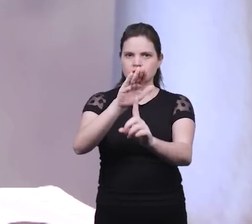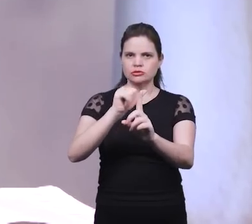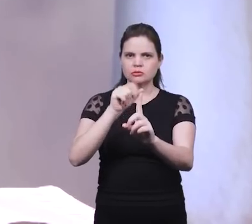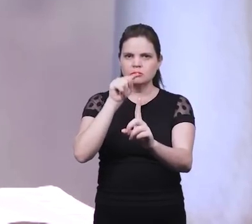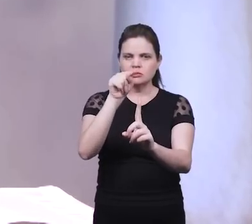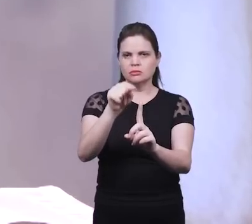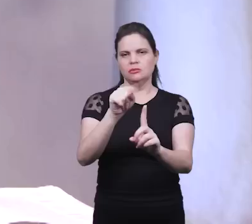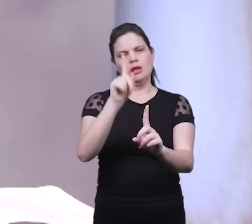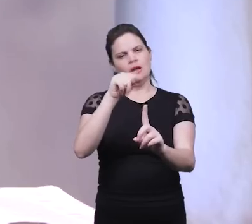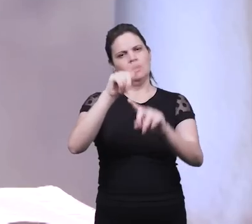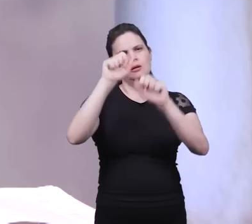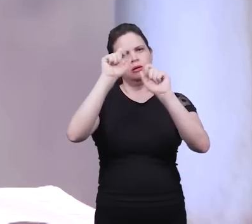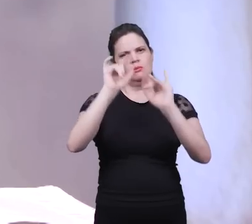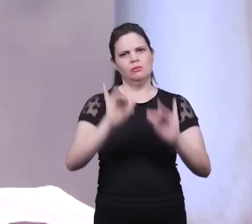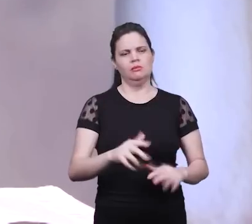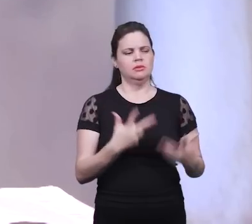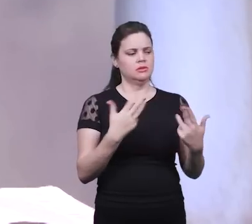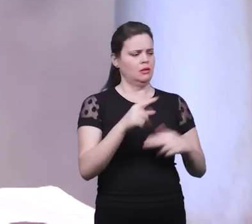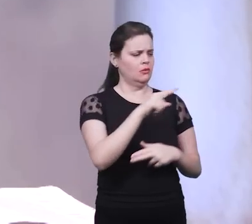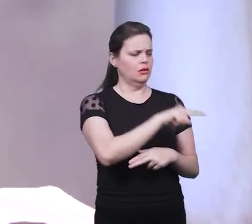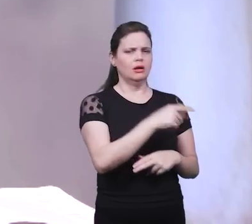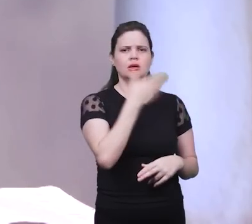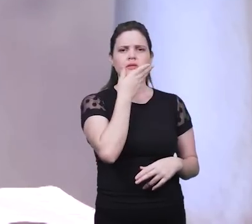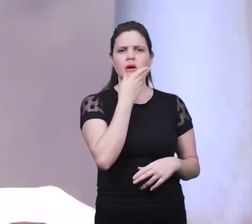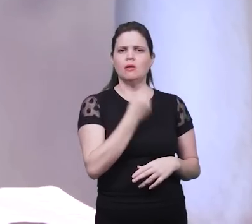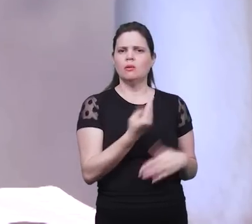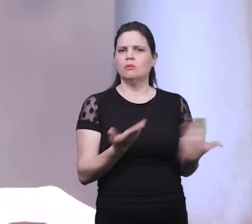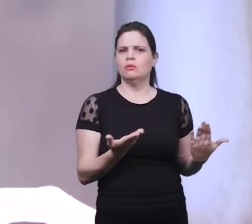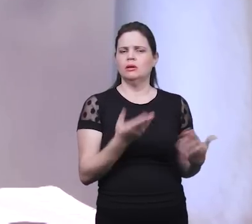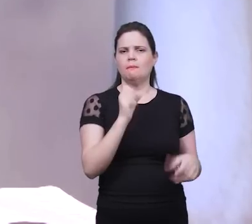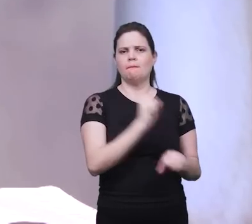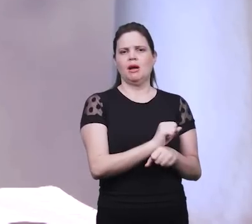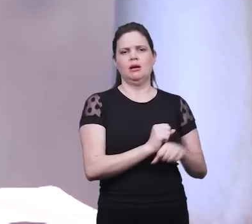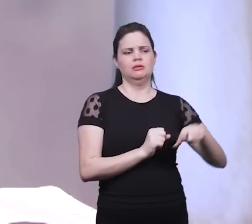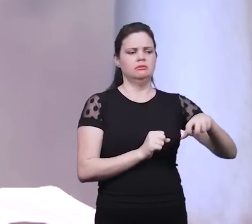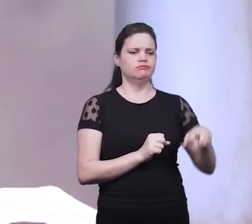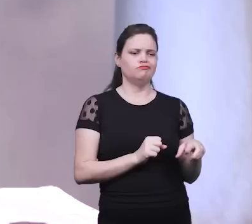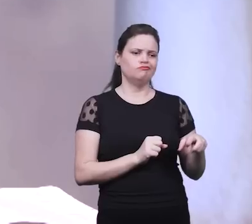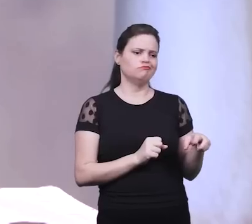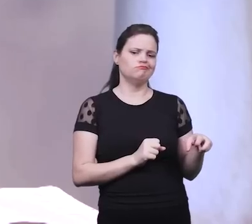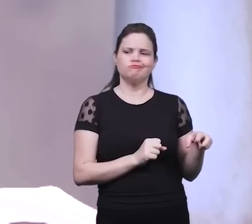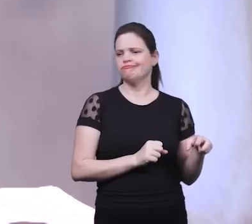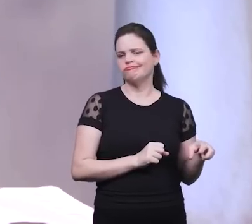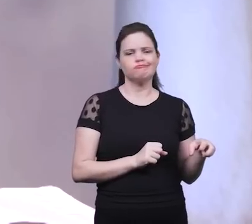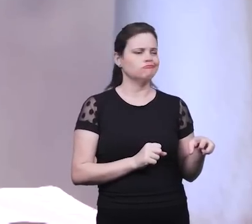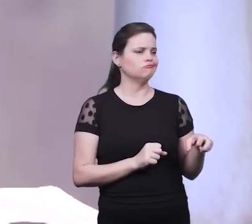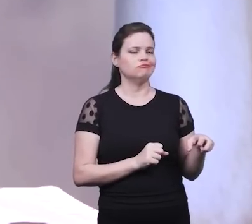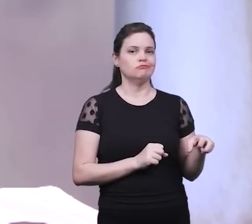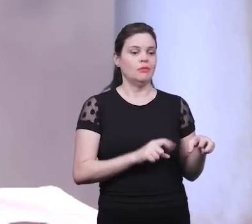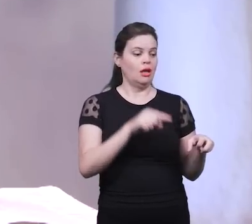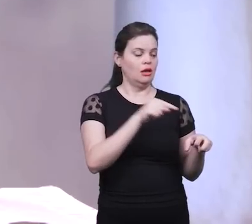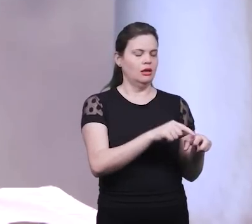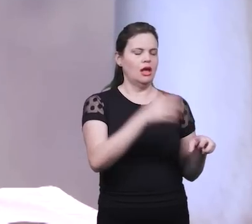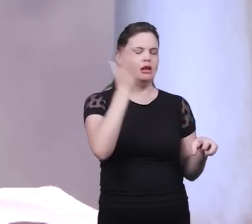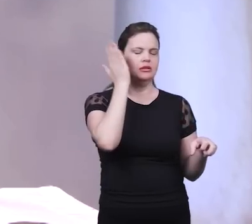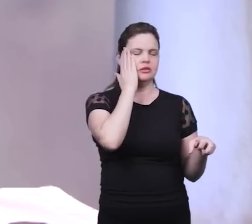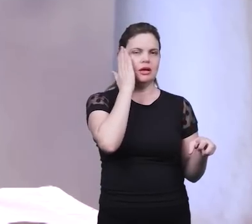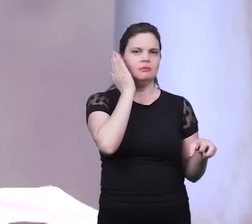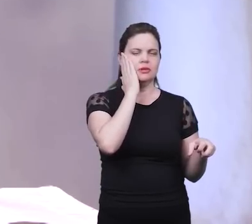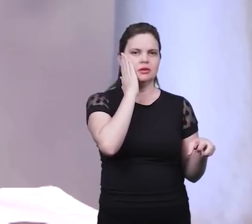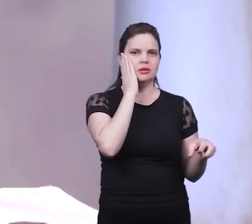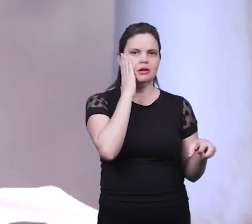Às vezes aquele homem estava ali parado, parece ter reconhecido que o Senhor podia fazer. Queres ficar